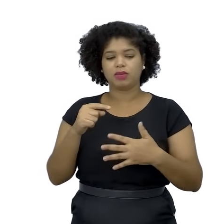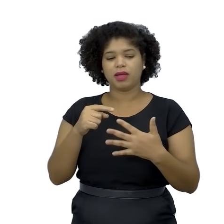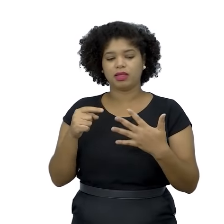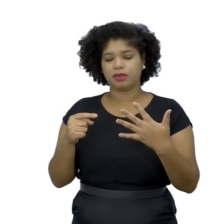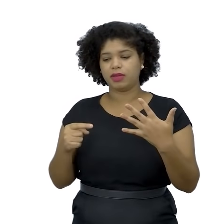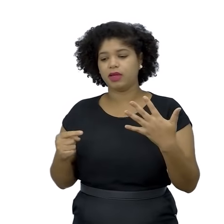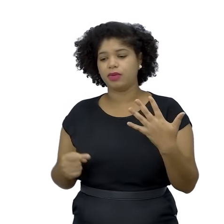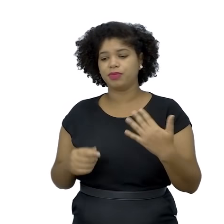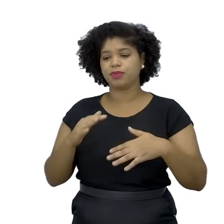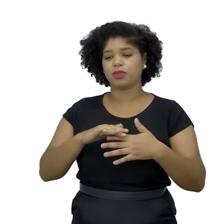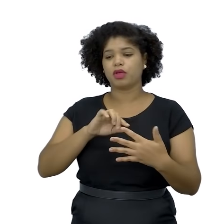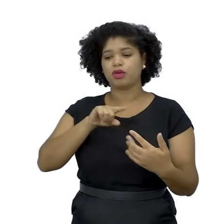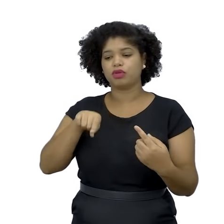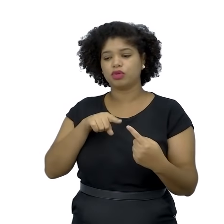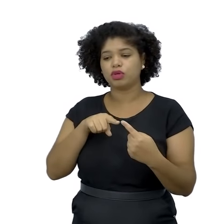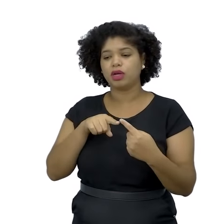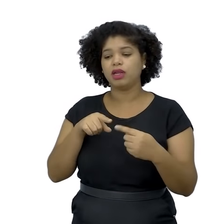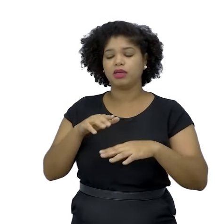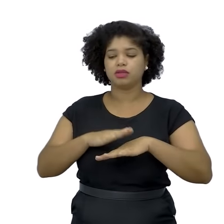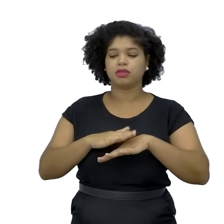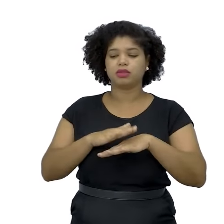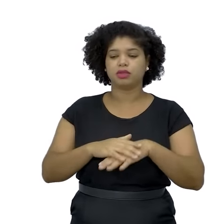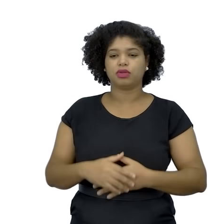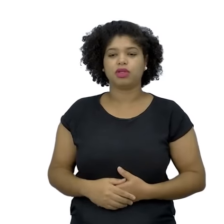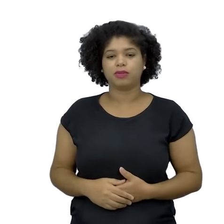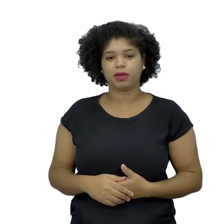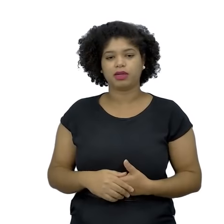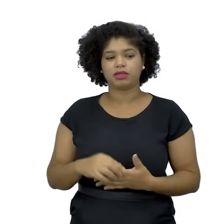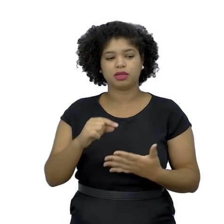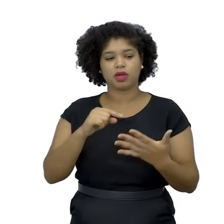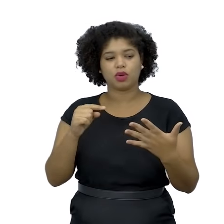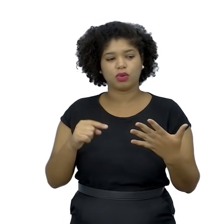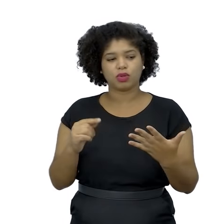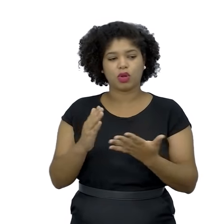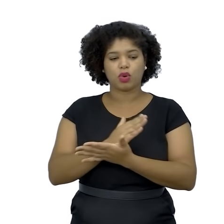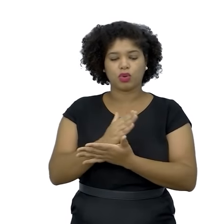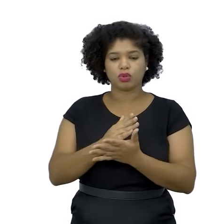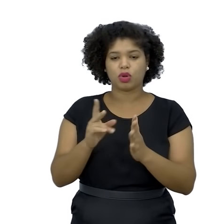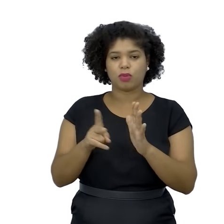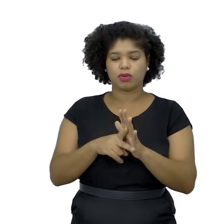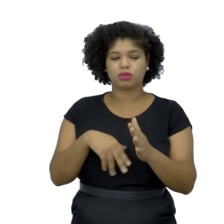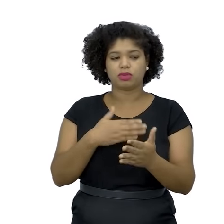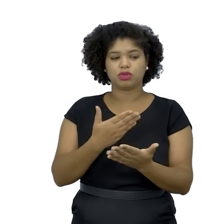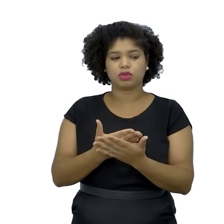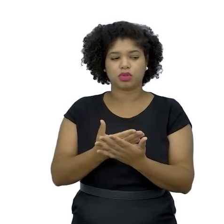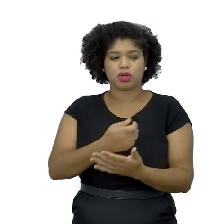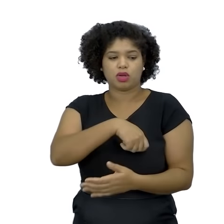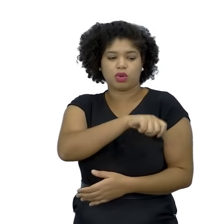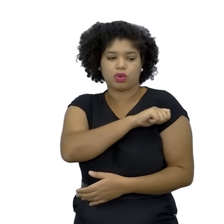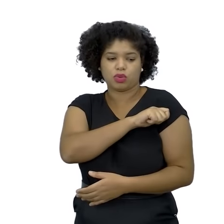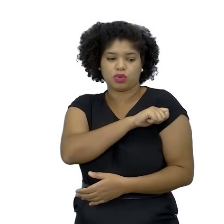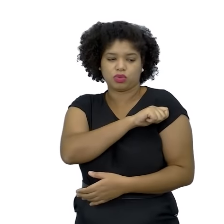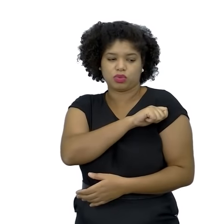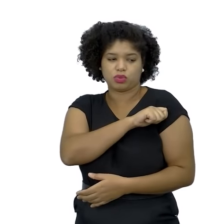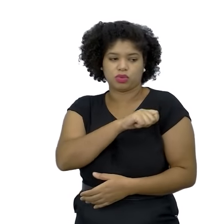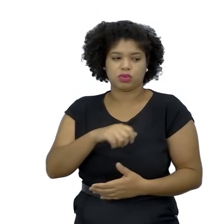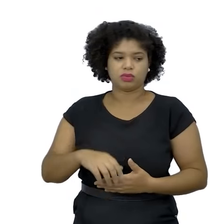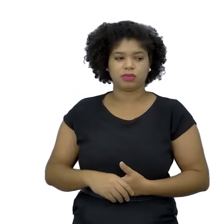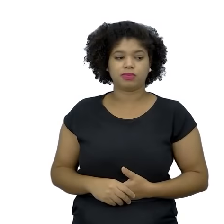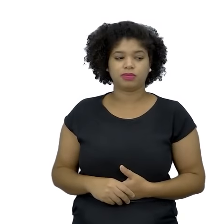aí ajudar no planejamento e no acompanhamento das aprendizagens dos nossos estudantes.